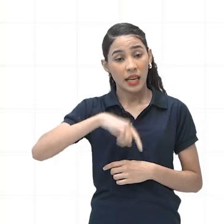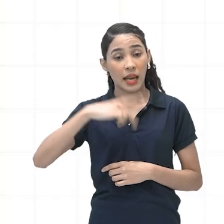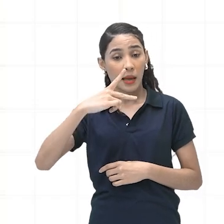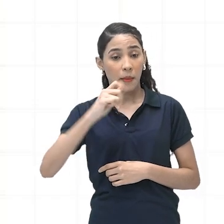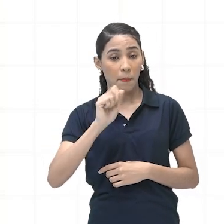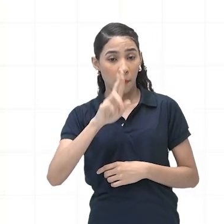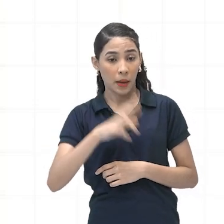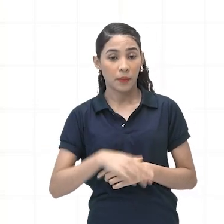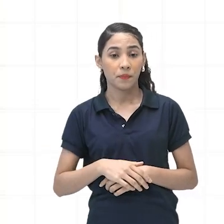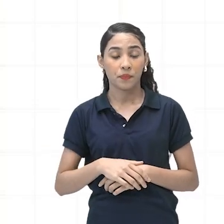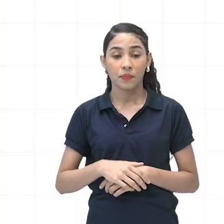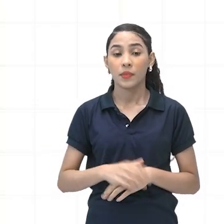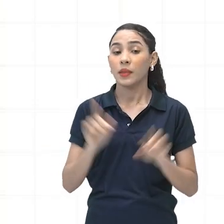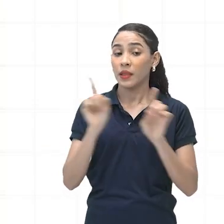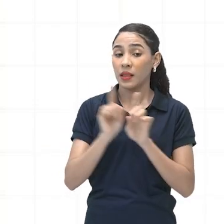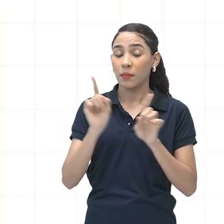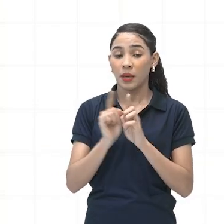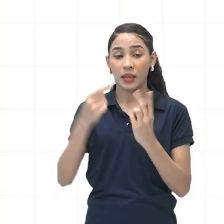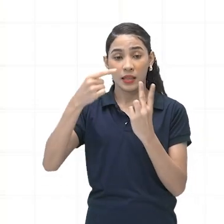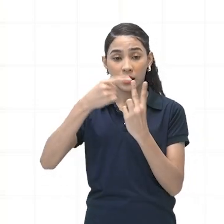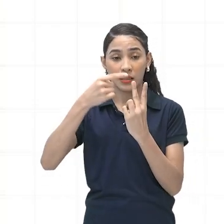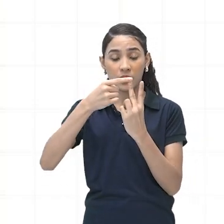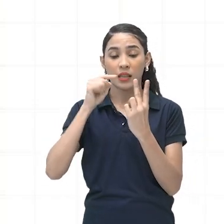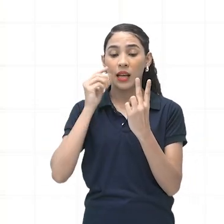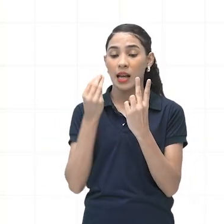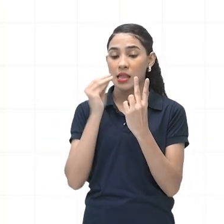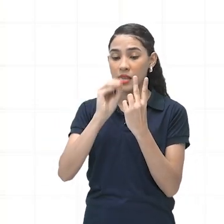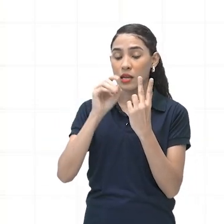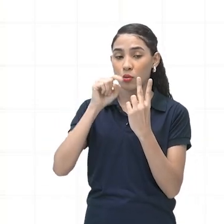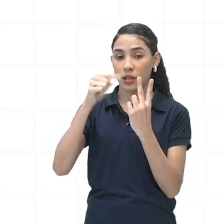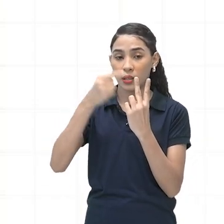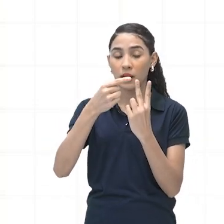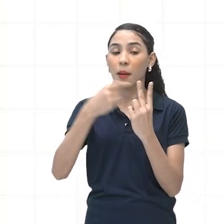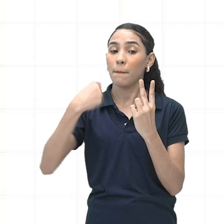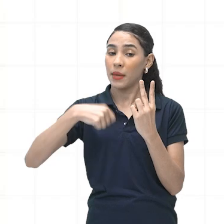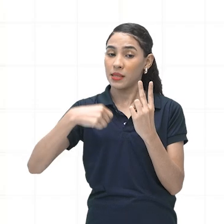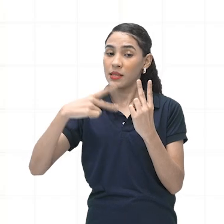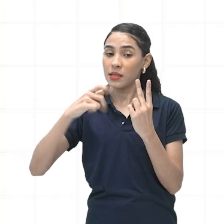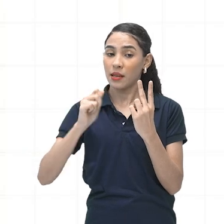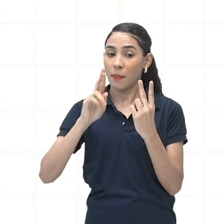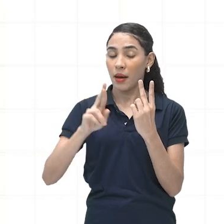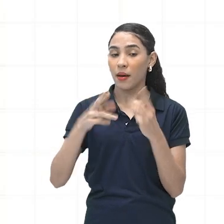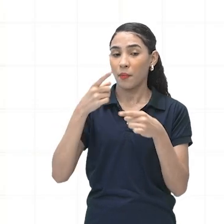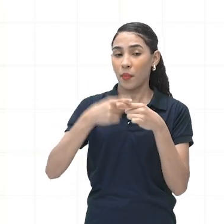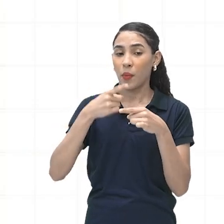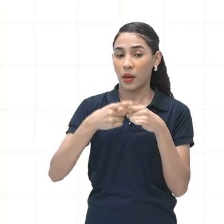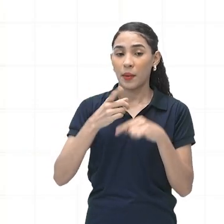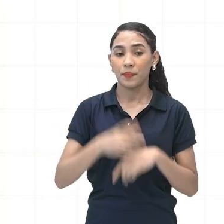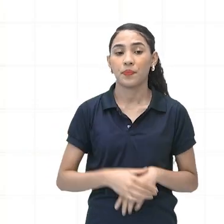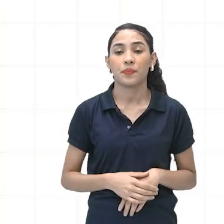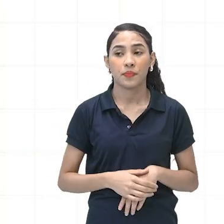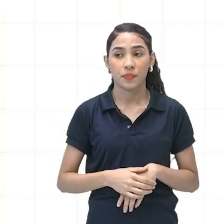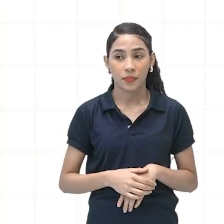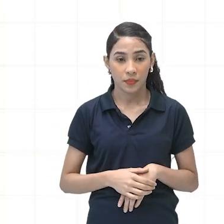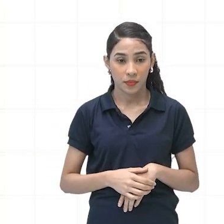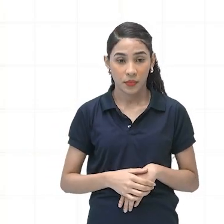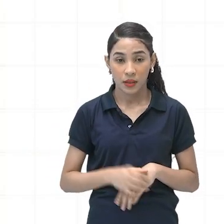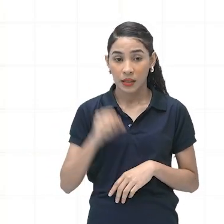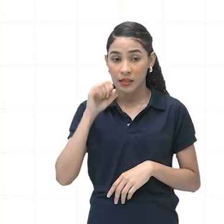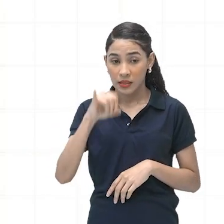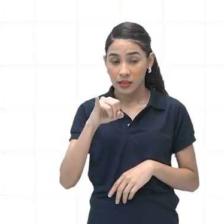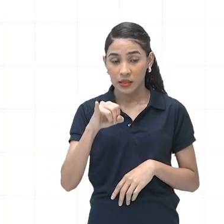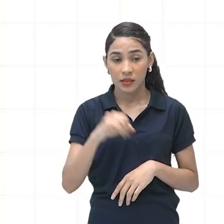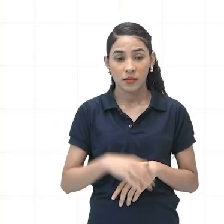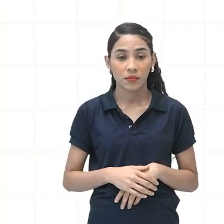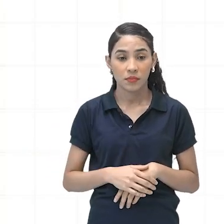E esse de dentro também é par. Por quê? Porque nós sabemos o seguinte, toda vez que a